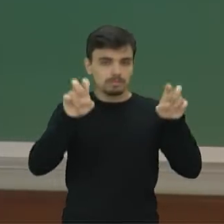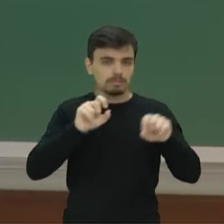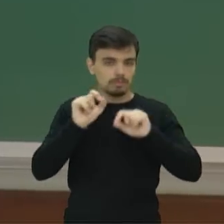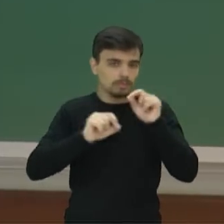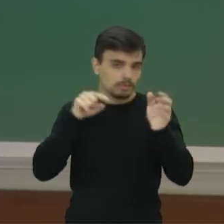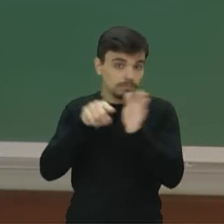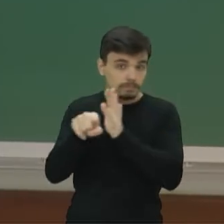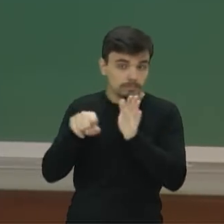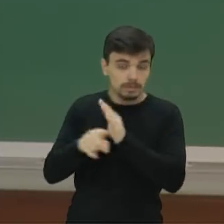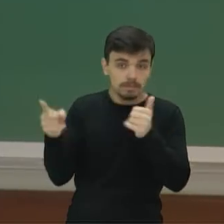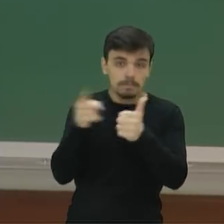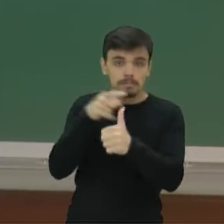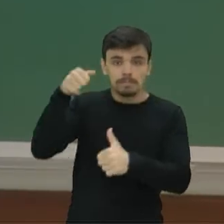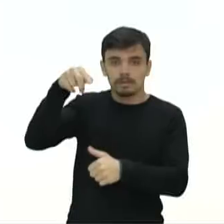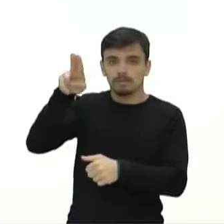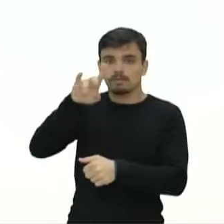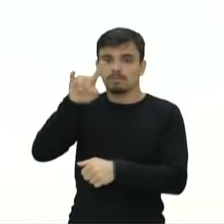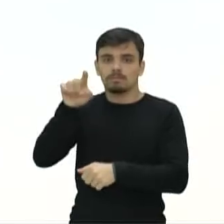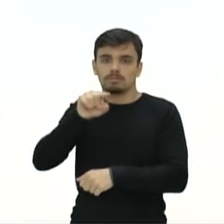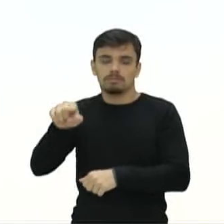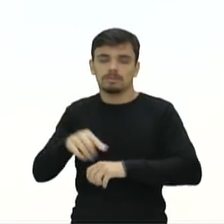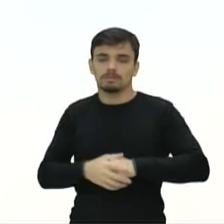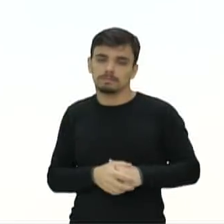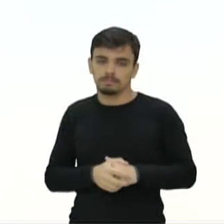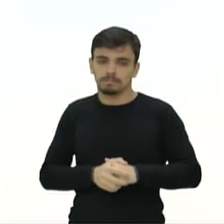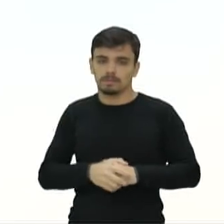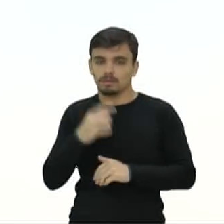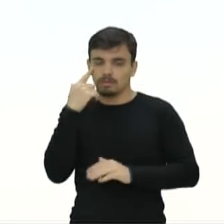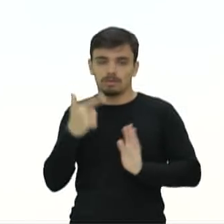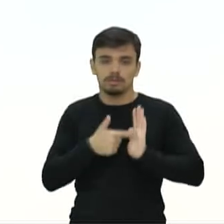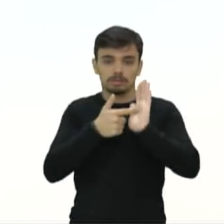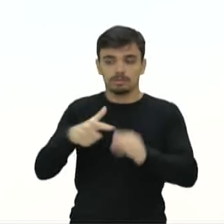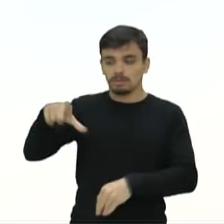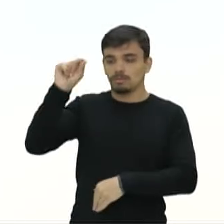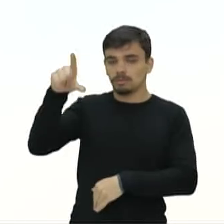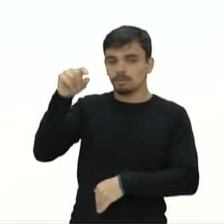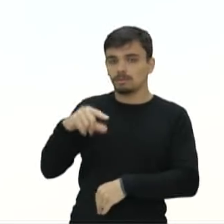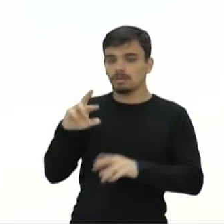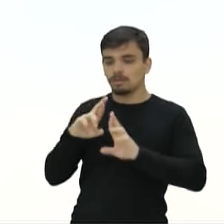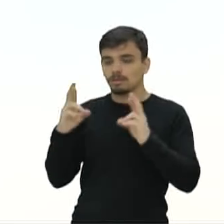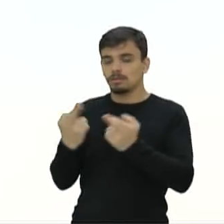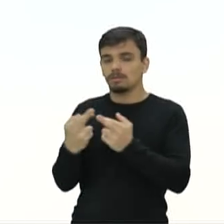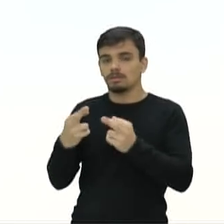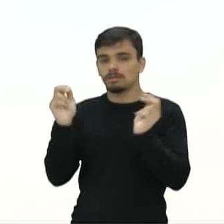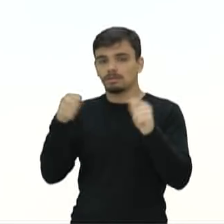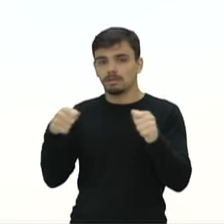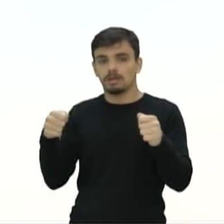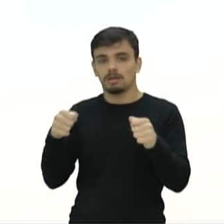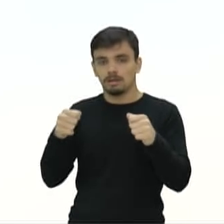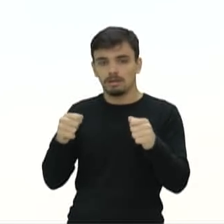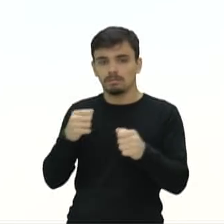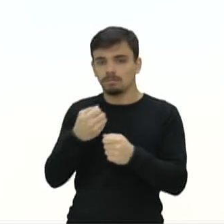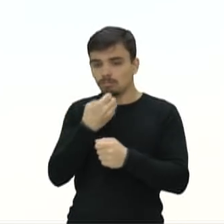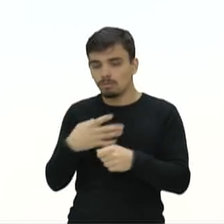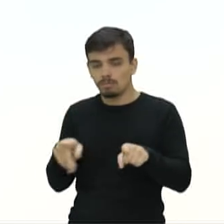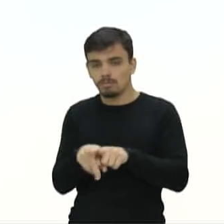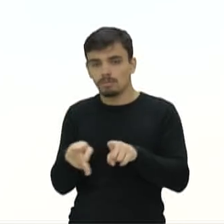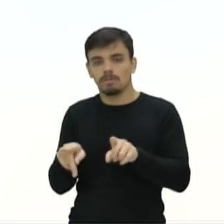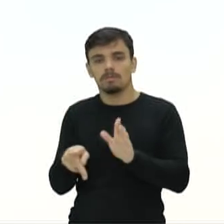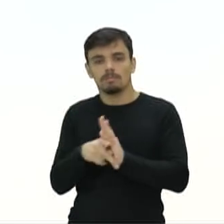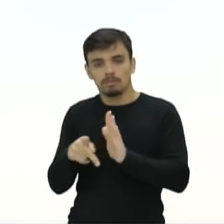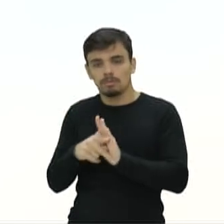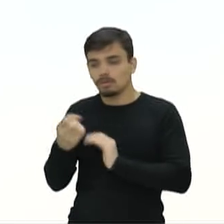nosso primeiro quiz ali na tela para você, ó. Indique a alternativa que reúne condições favoráveis à ocorrência de